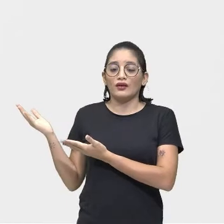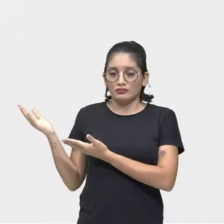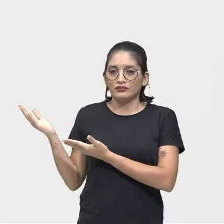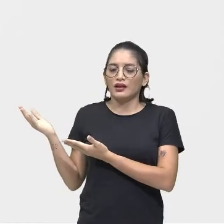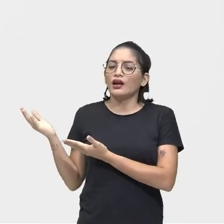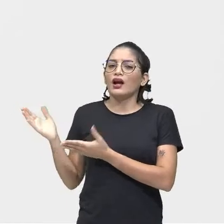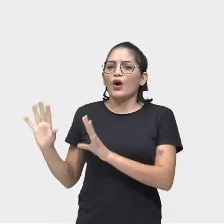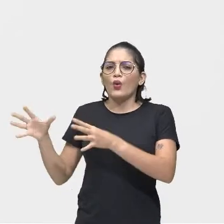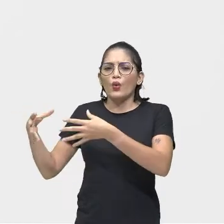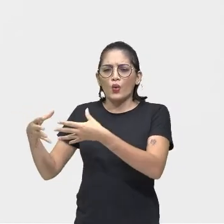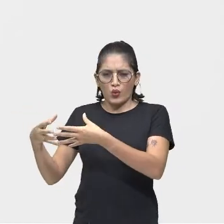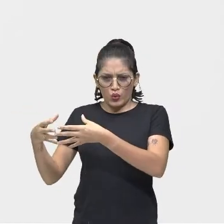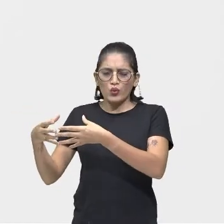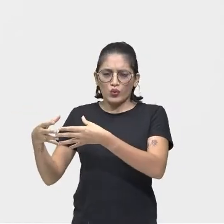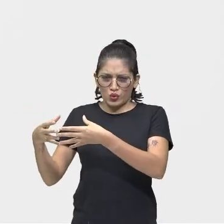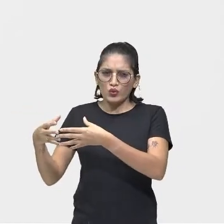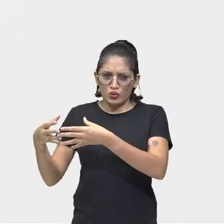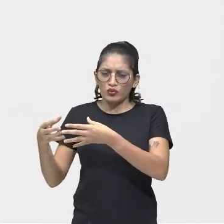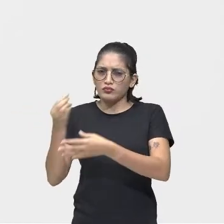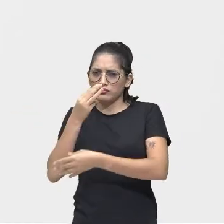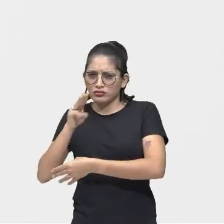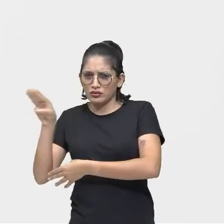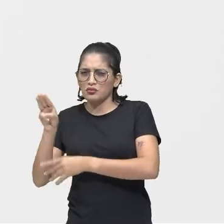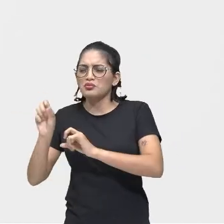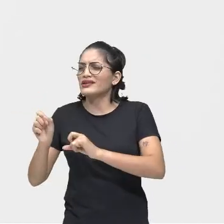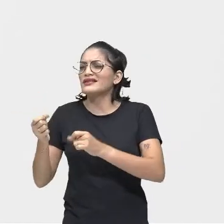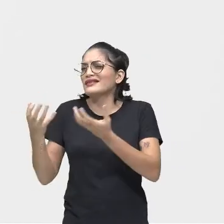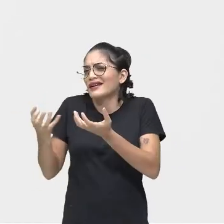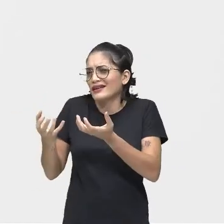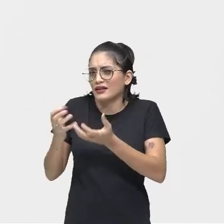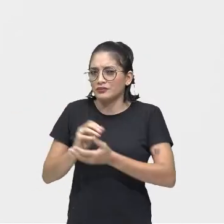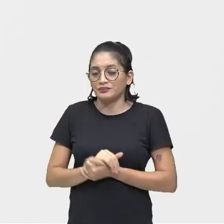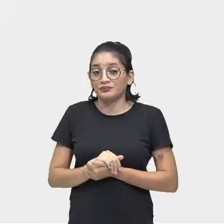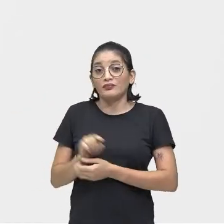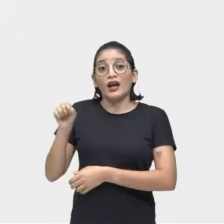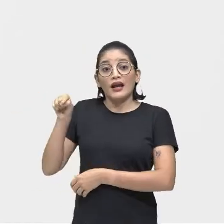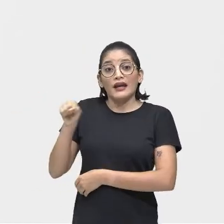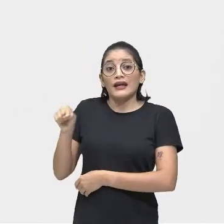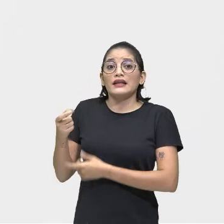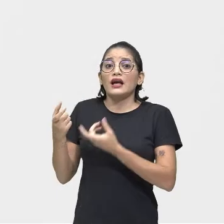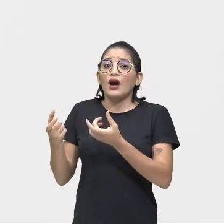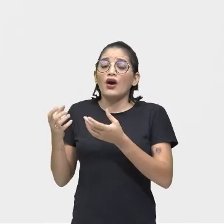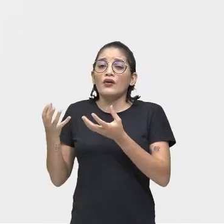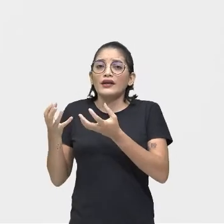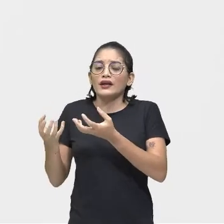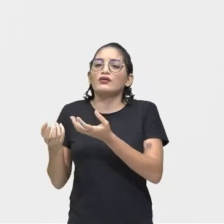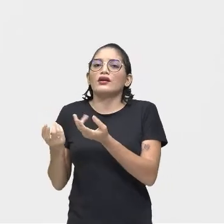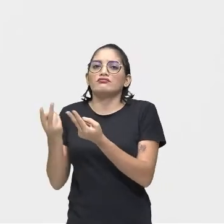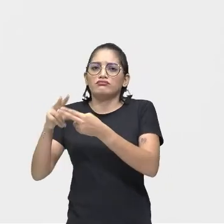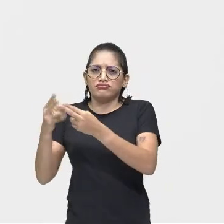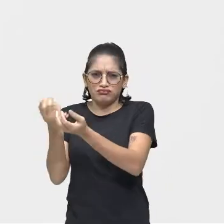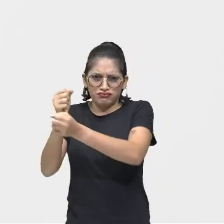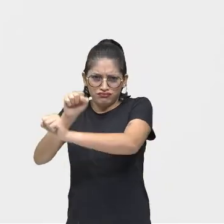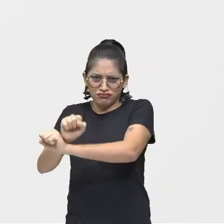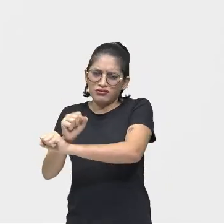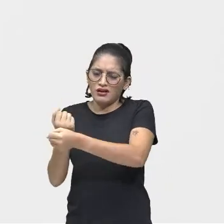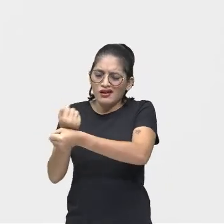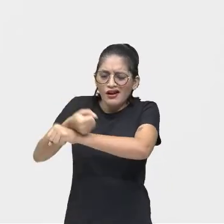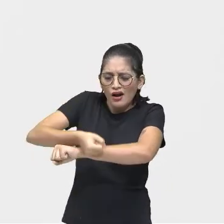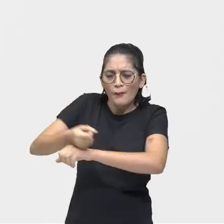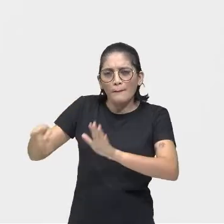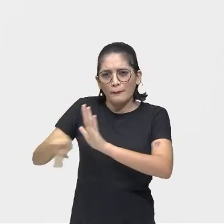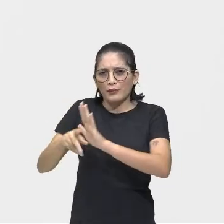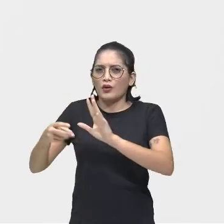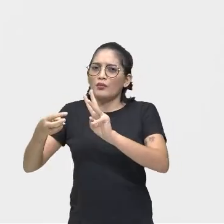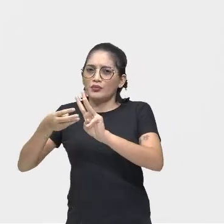que cada grupo queria, para bem dizer? Os bandeirantes defendiam a escravização dos indígenas, tanto para